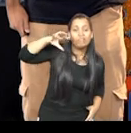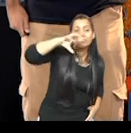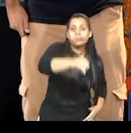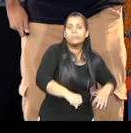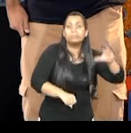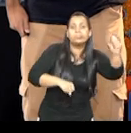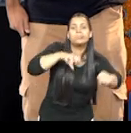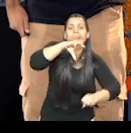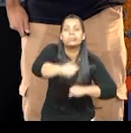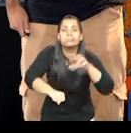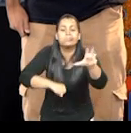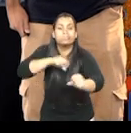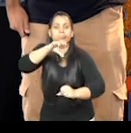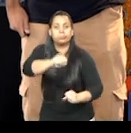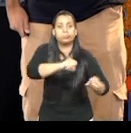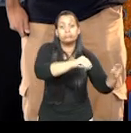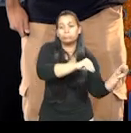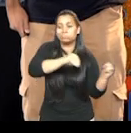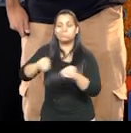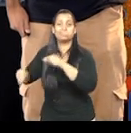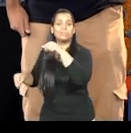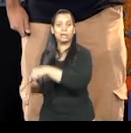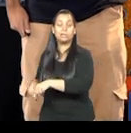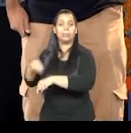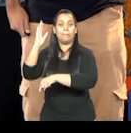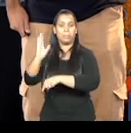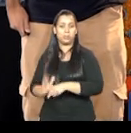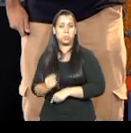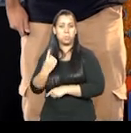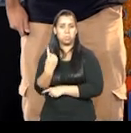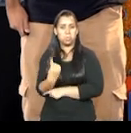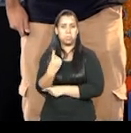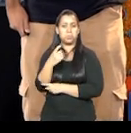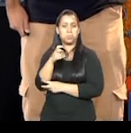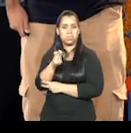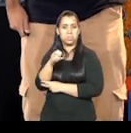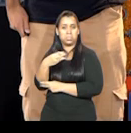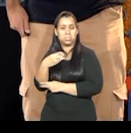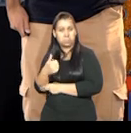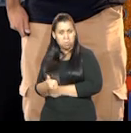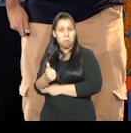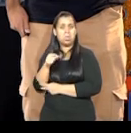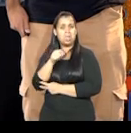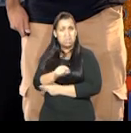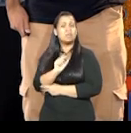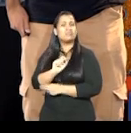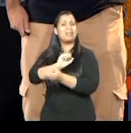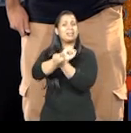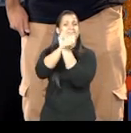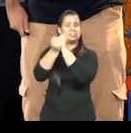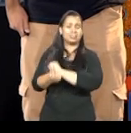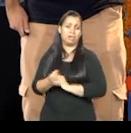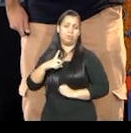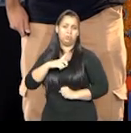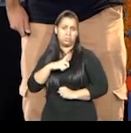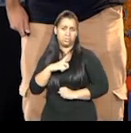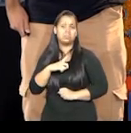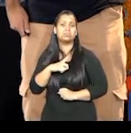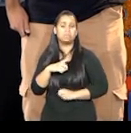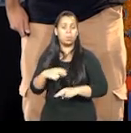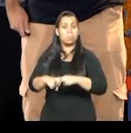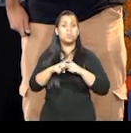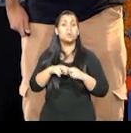no Brasil, eles chegaram aproximadamente em 1531 e eles serviam como mão de obra escrava, a partir dos